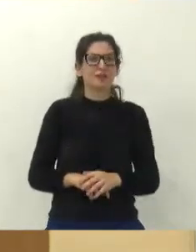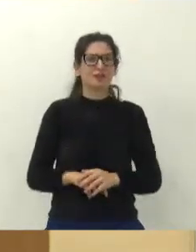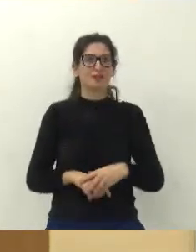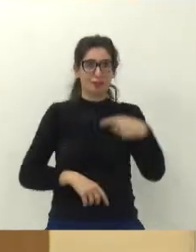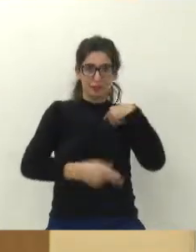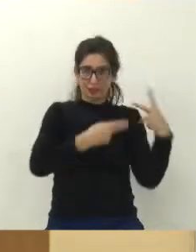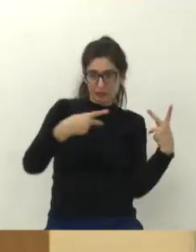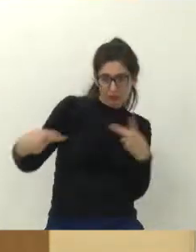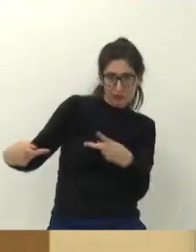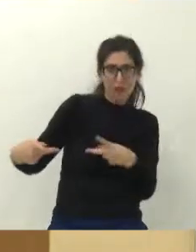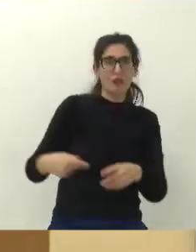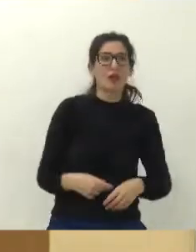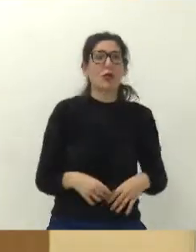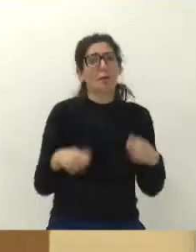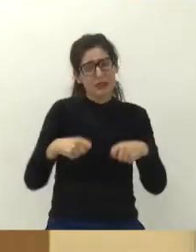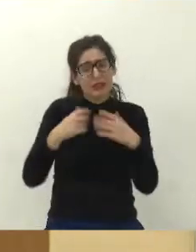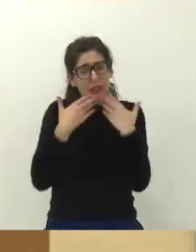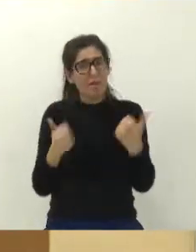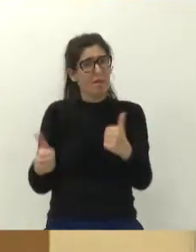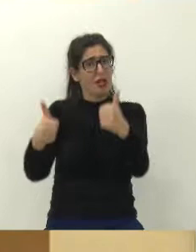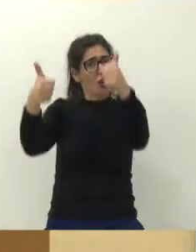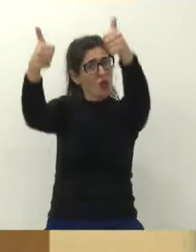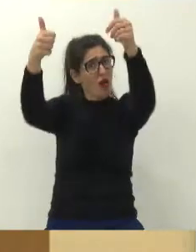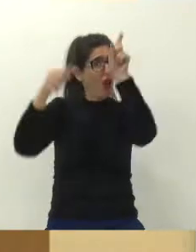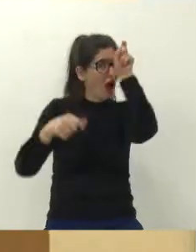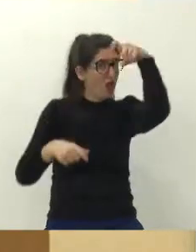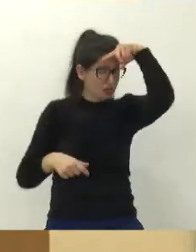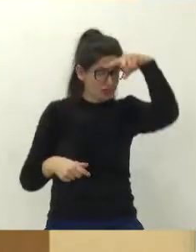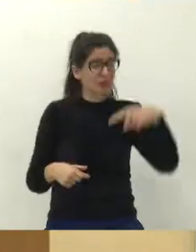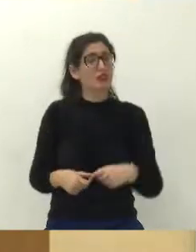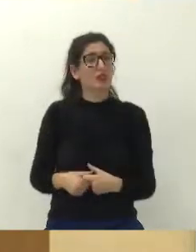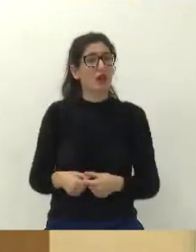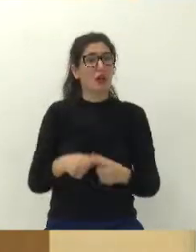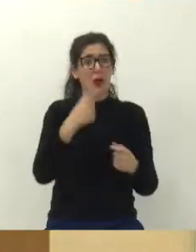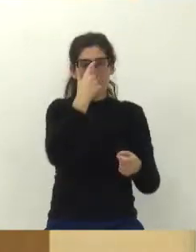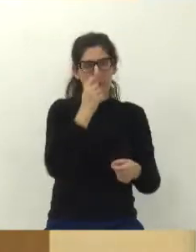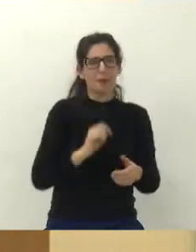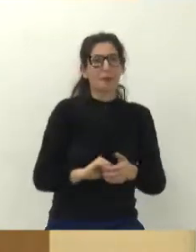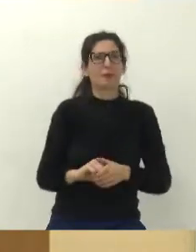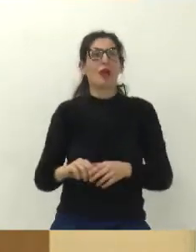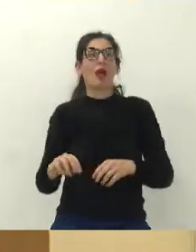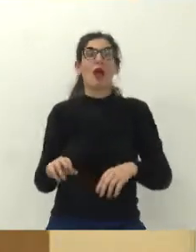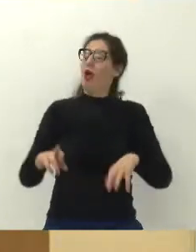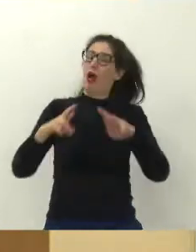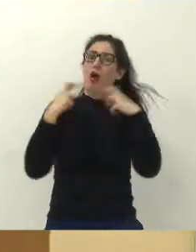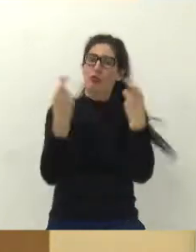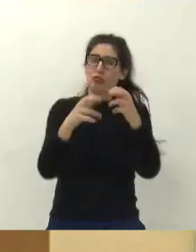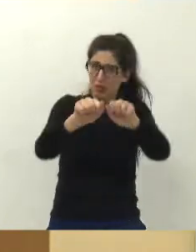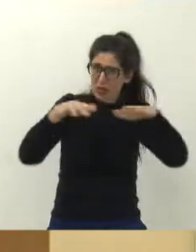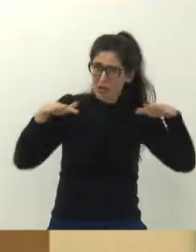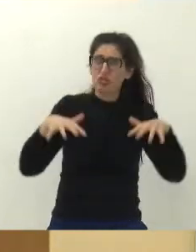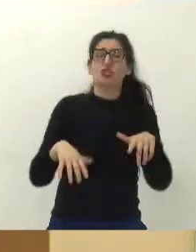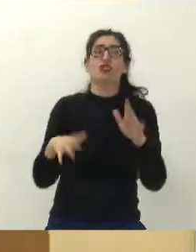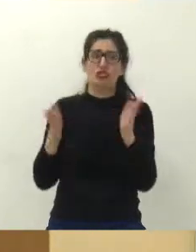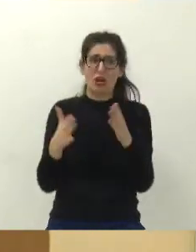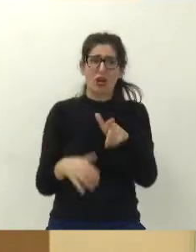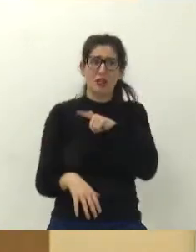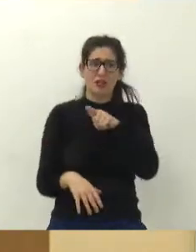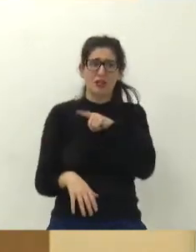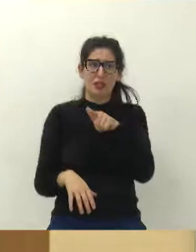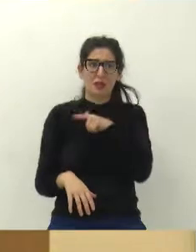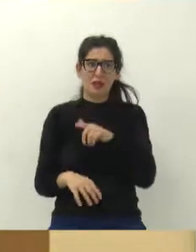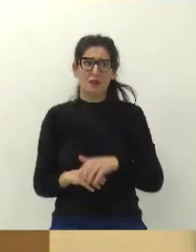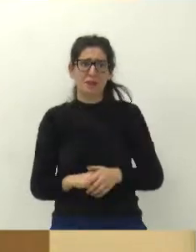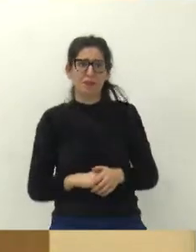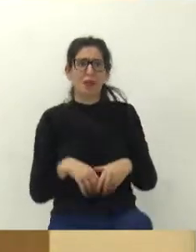pedido essas melhorias e nós estamos aguardando. Agora está tendo aí as audiências públicas, teve já a primeira audiência, e eu acho assim, que deveriam